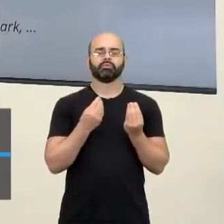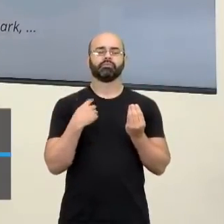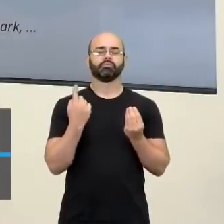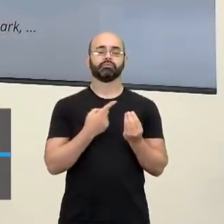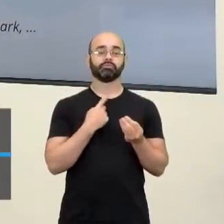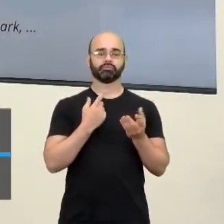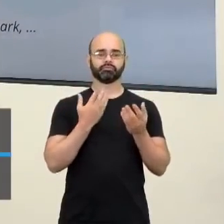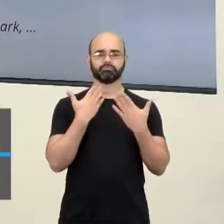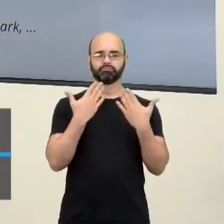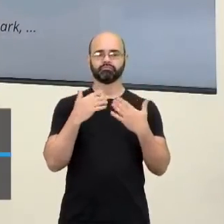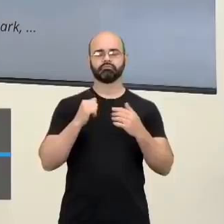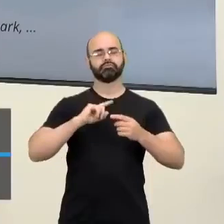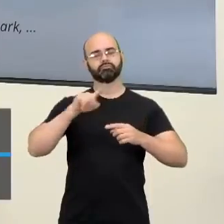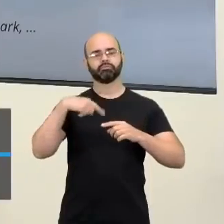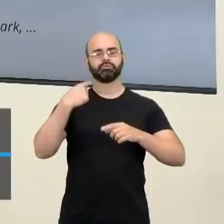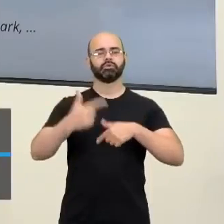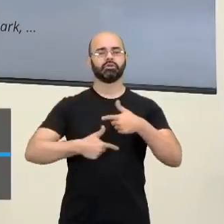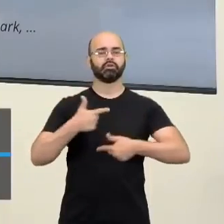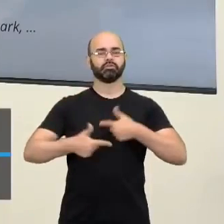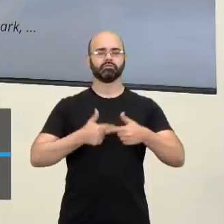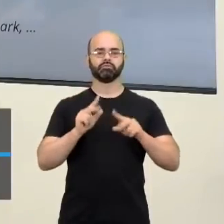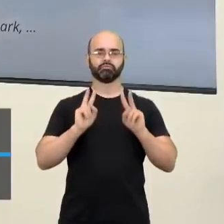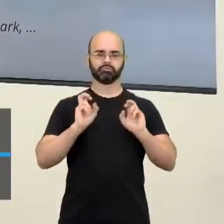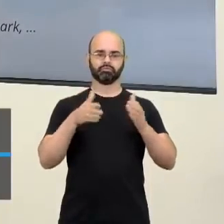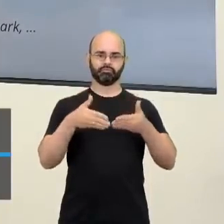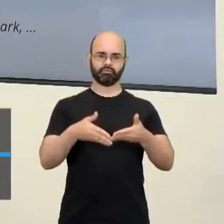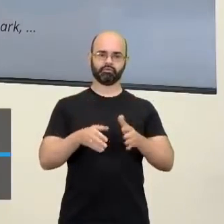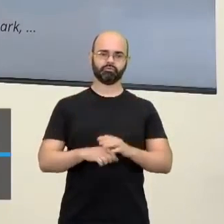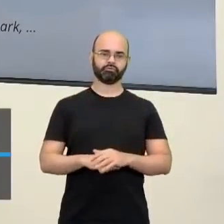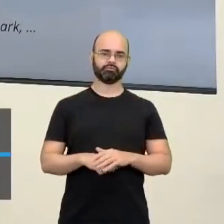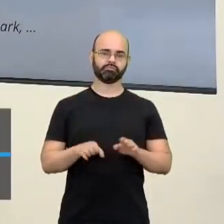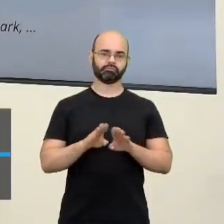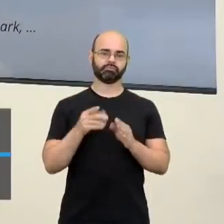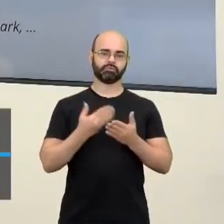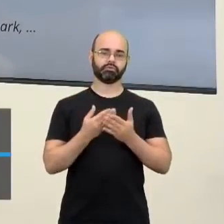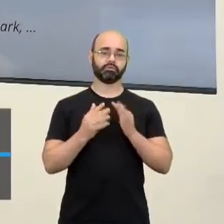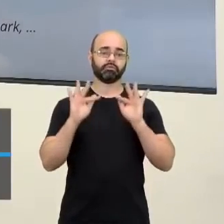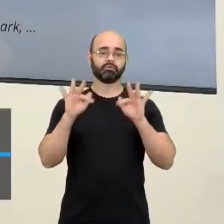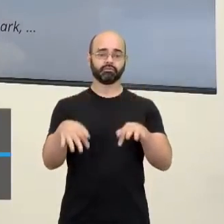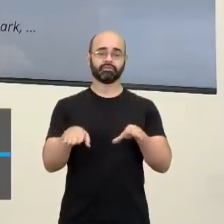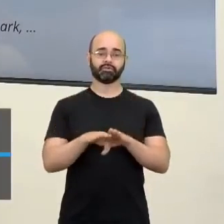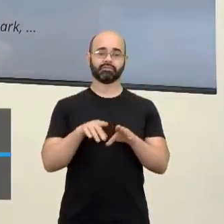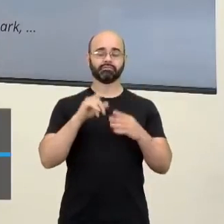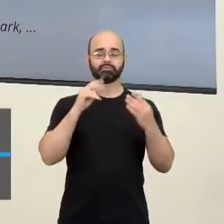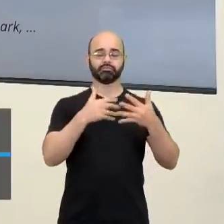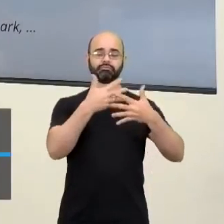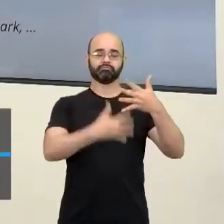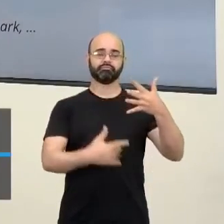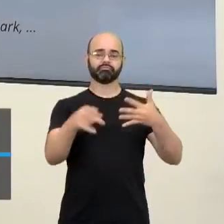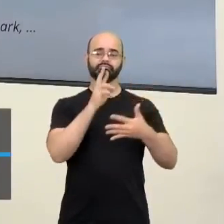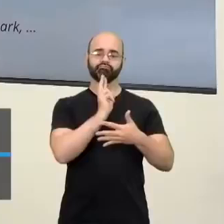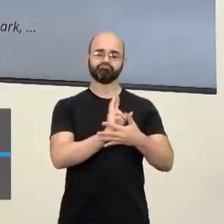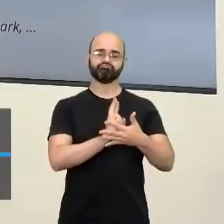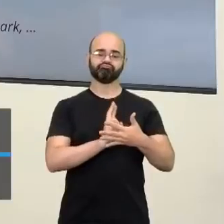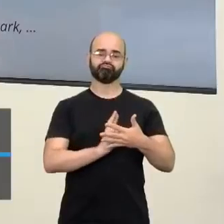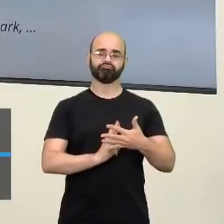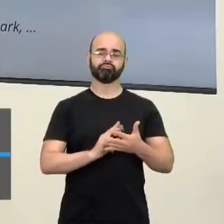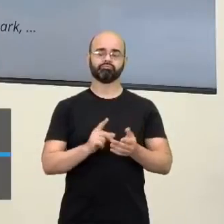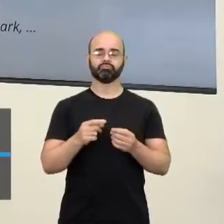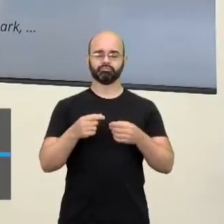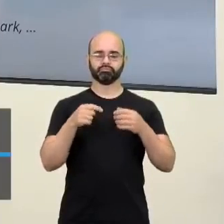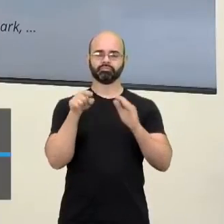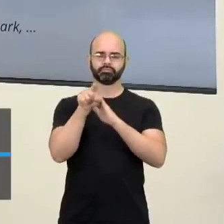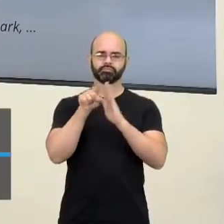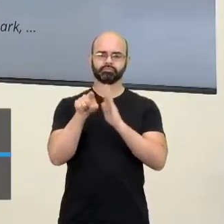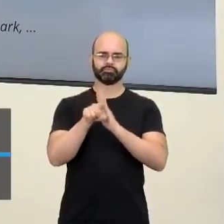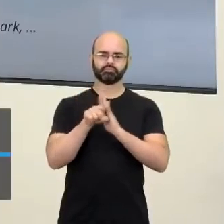ter ações depois relacionadas a isso. Lembrando também que no final da aula também tem uma enquete aí para você responder sobre o que você achou da